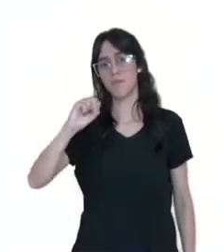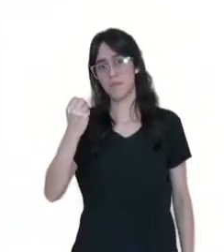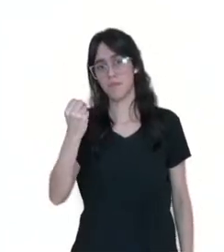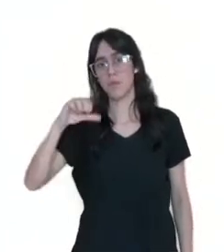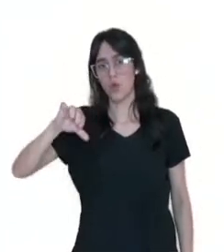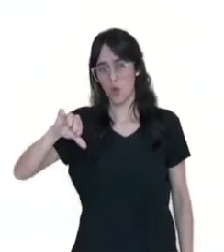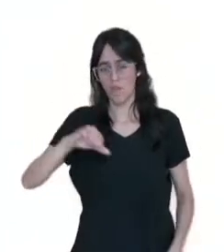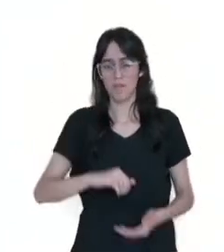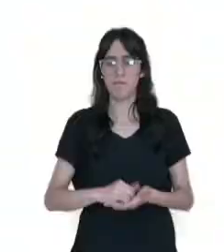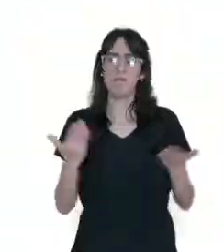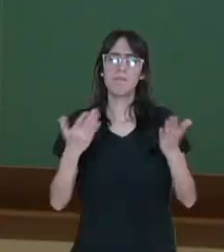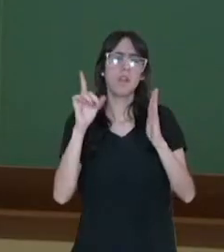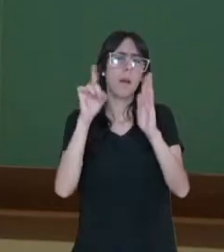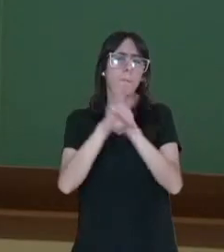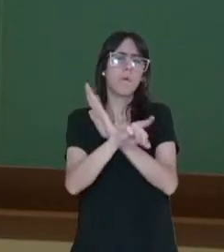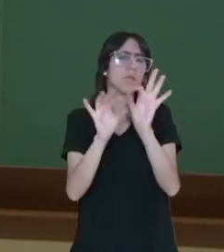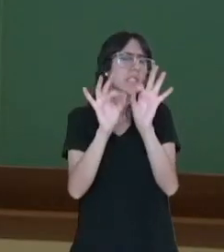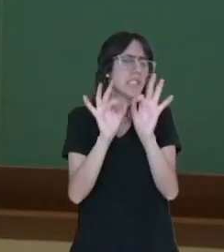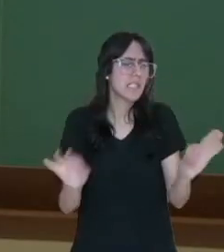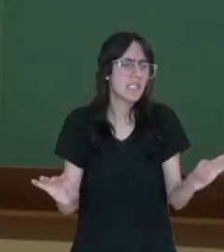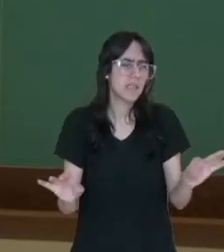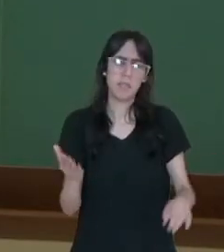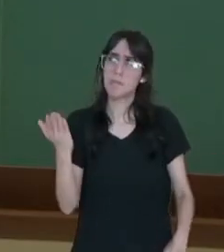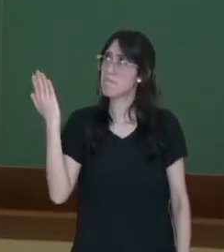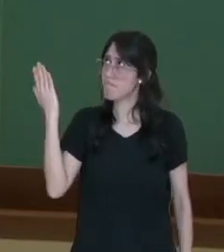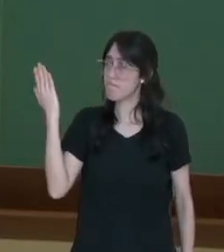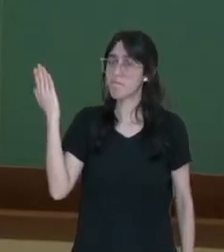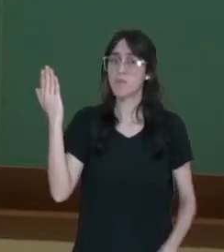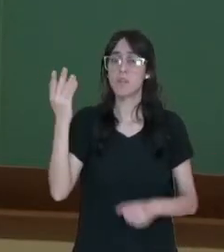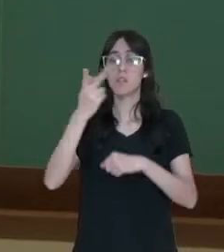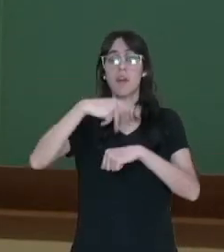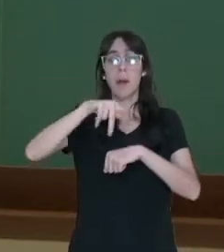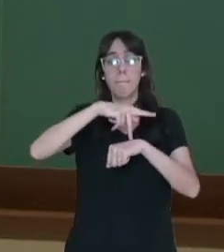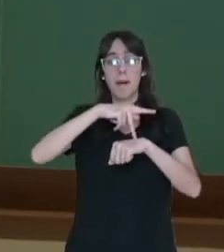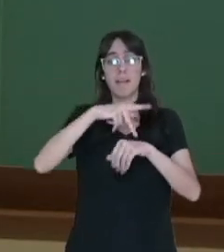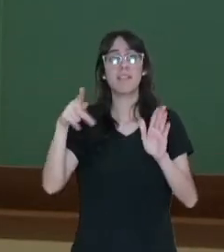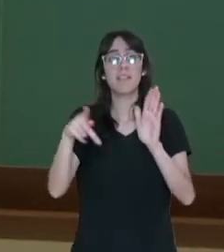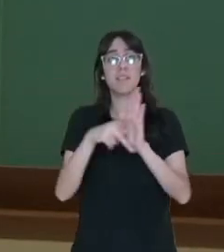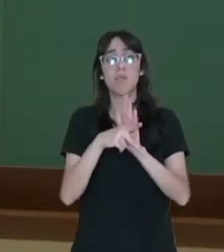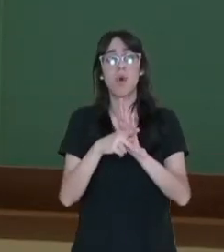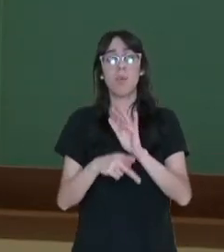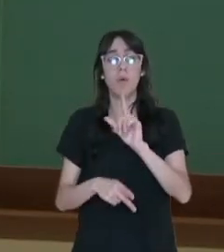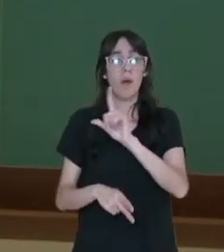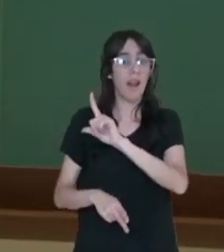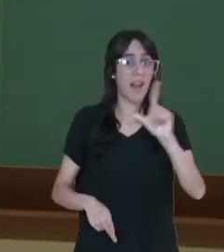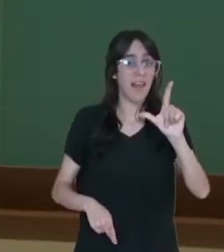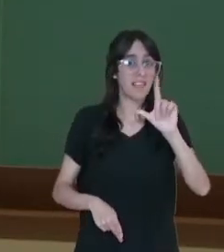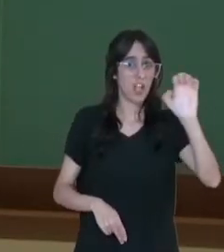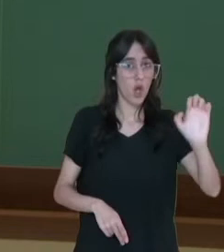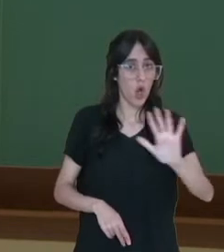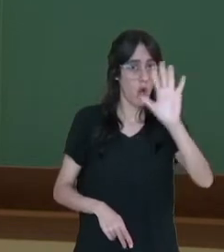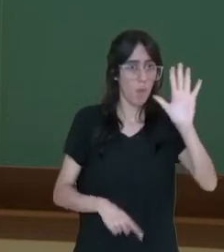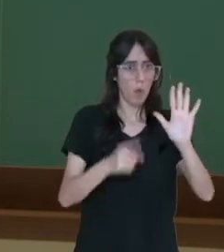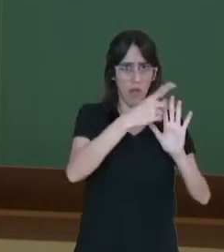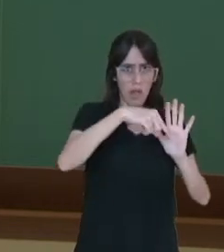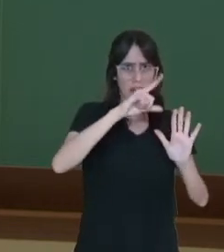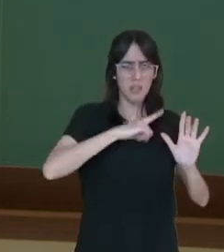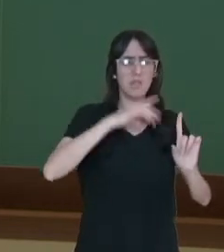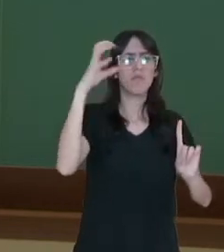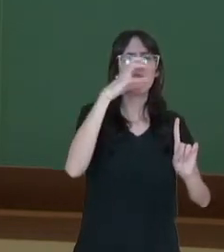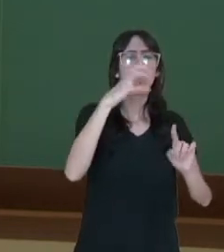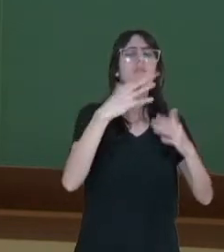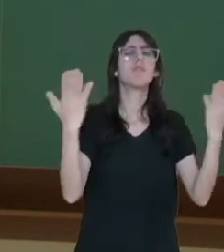1989. E aí uma pergunta simples para você. Os países do leste europeu, eles estavam sob a influência de